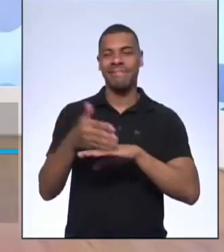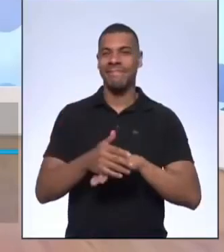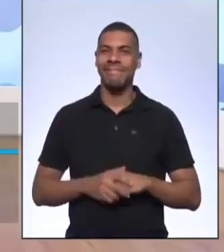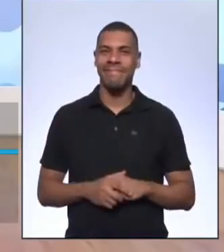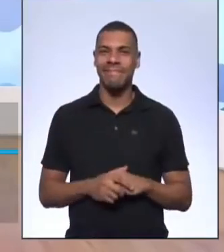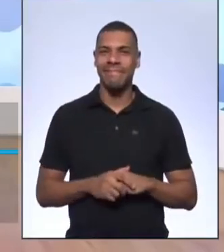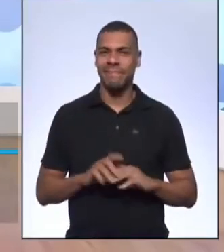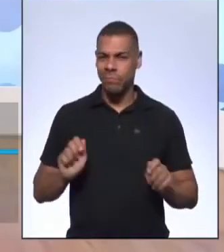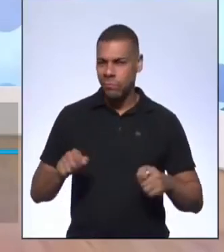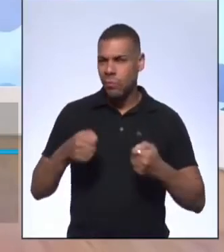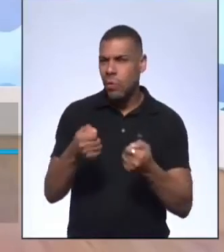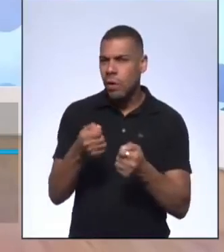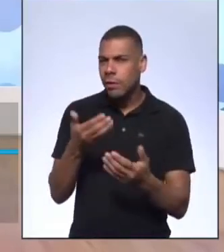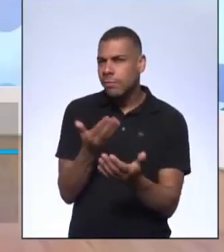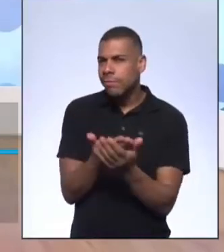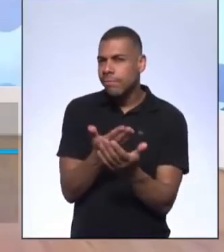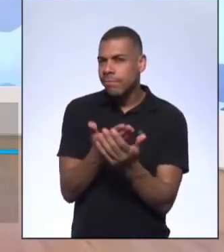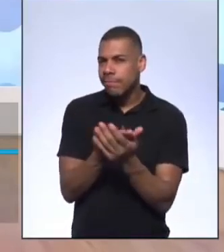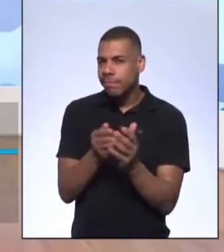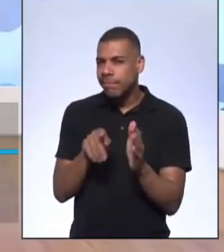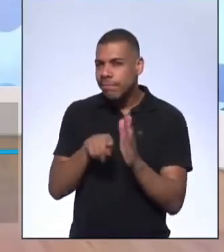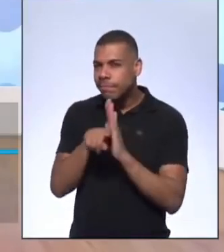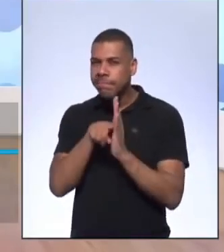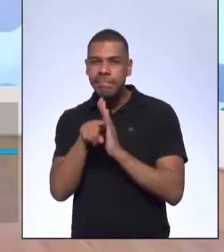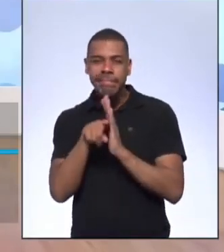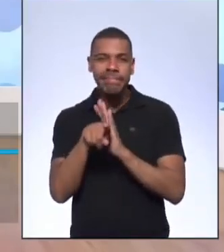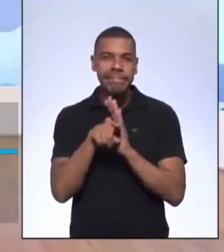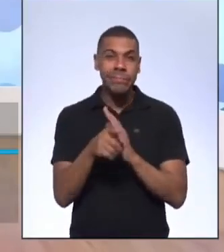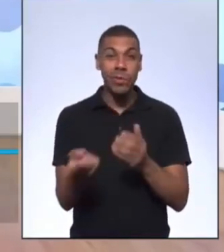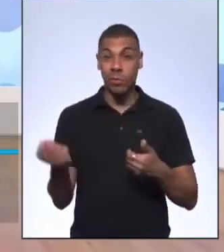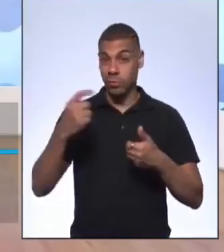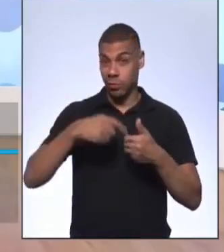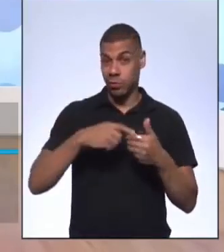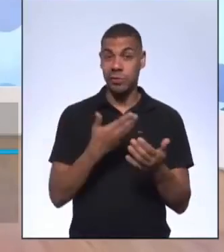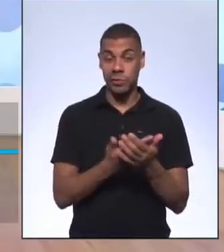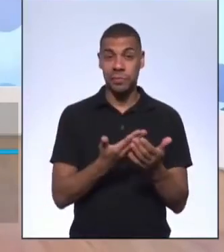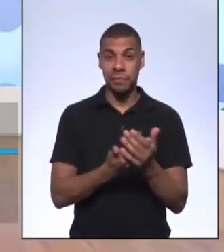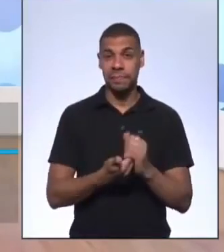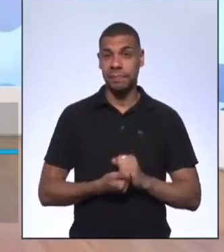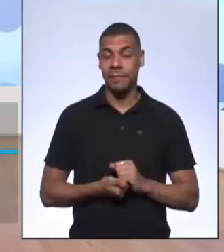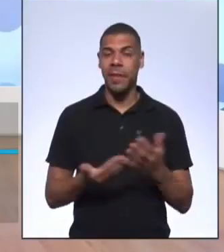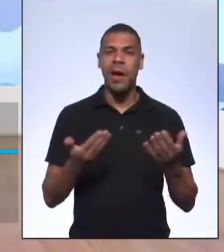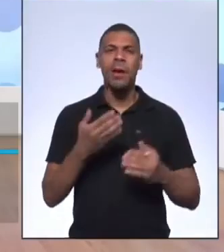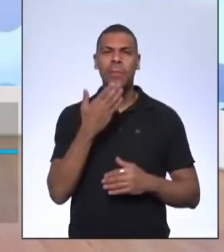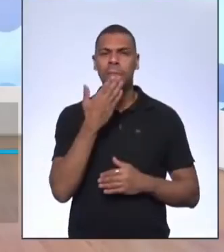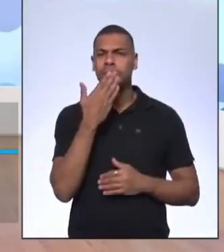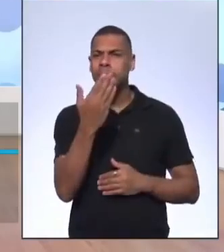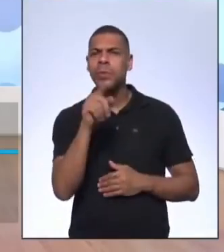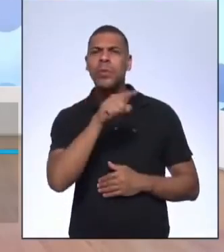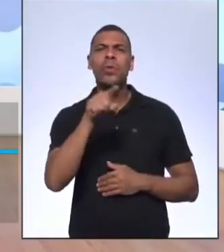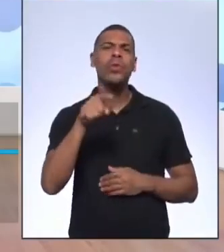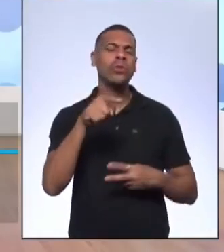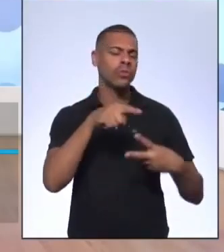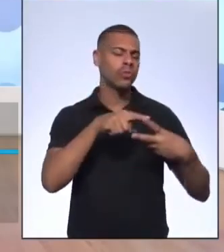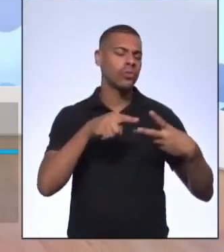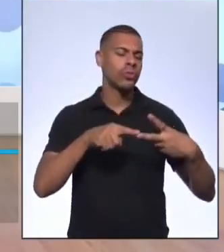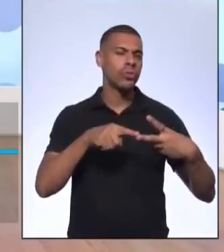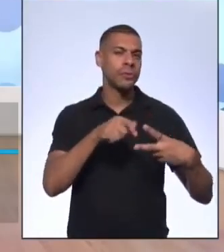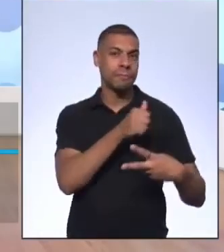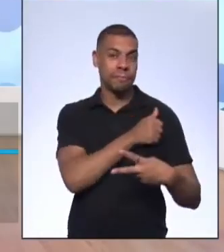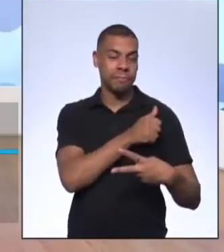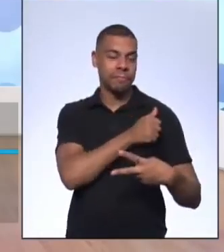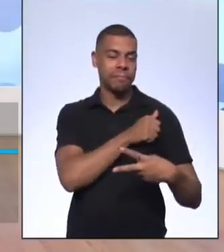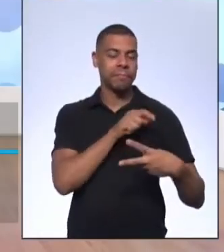participativos, engajados, né? Realmente retomando aulas anteriores. E eu gostaria de destacar duas